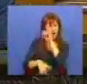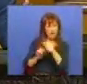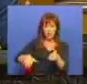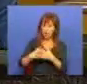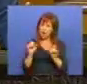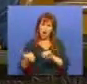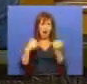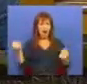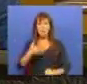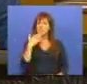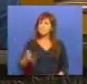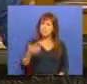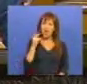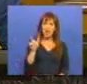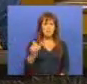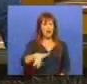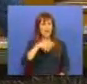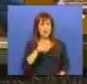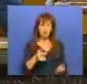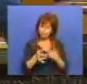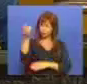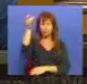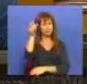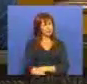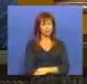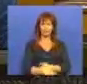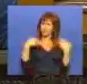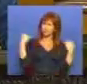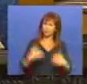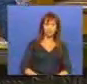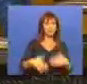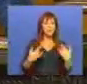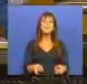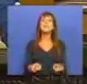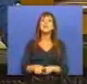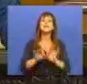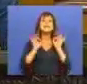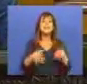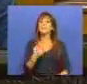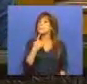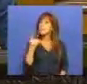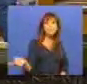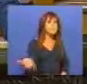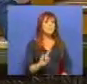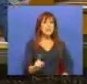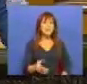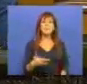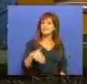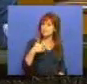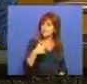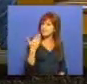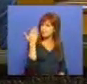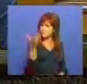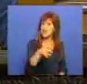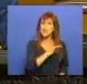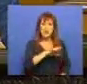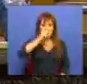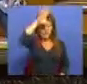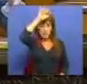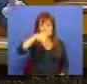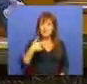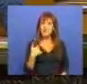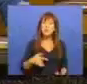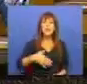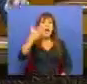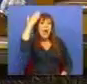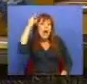quebrar a palavra dada ultrapassa toda a escala. Ficamos sem perceber, e é pena, se o Sr. Primeiro-Ministro